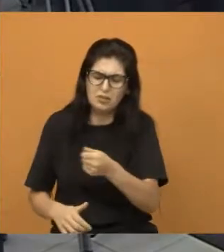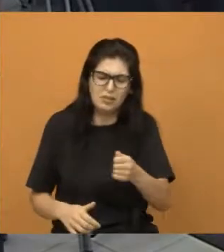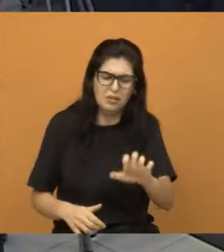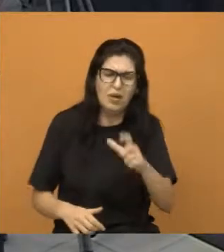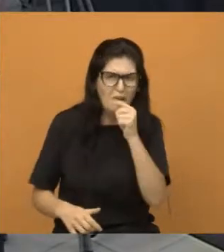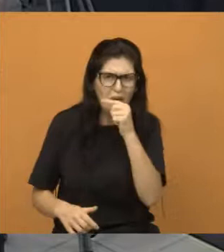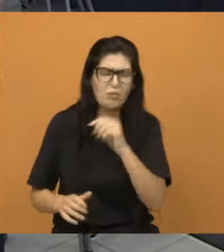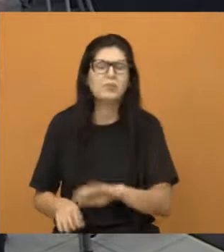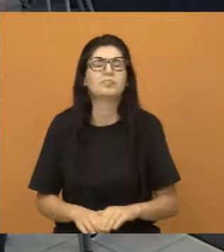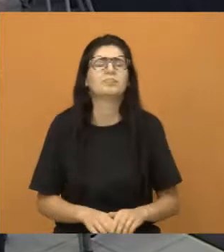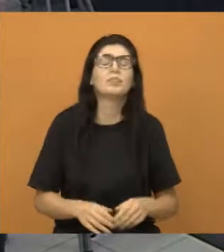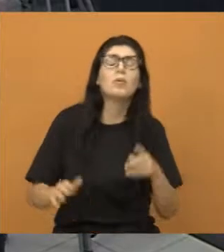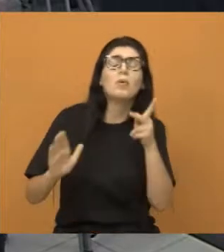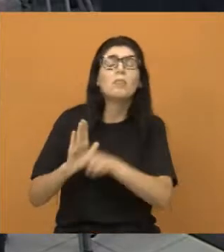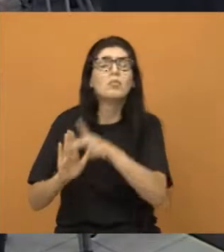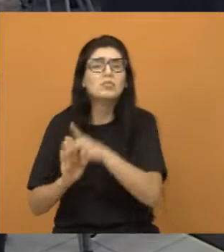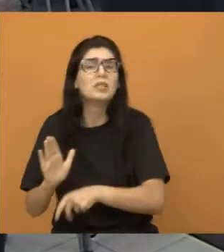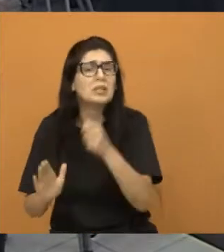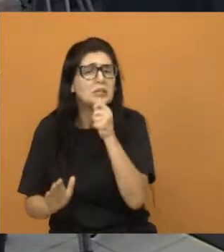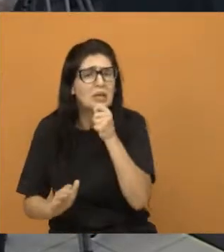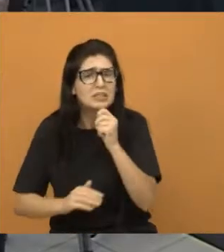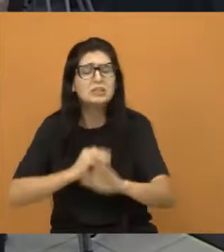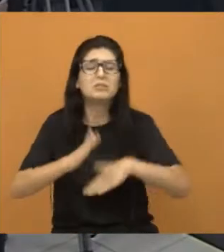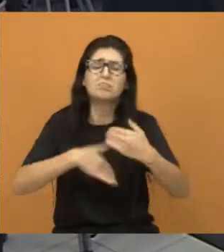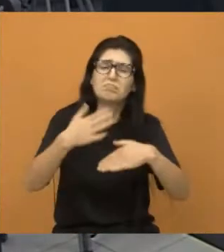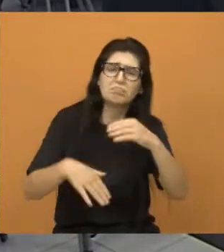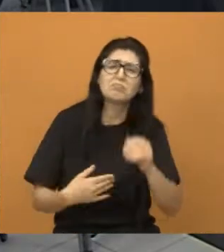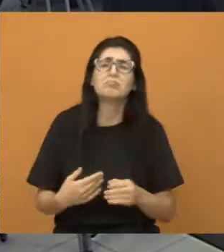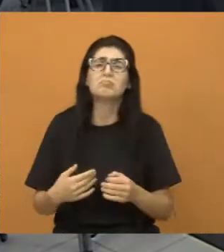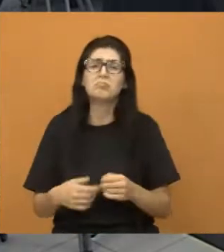O projeto continua em discussão.